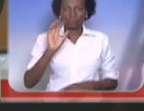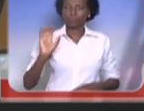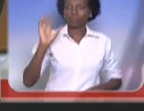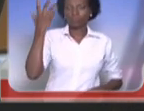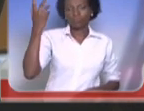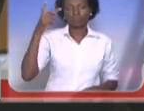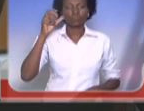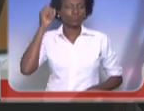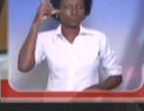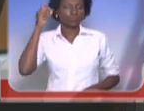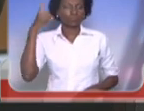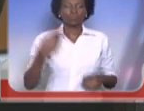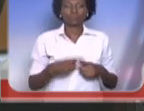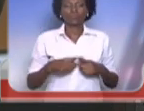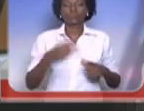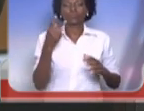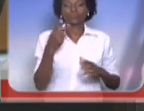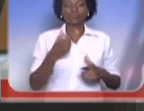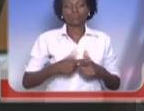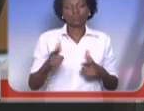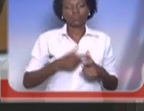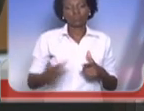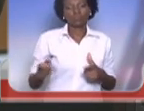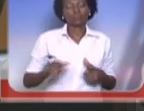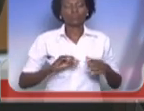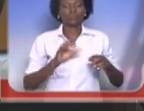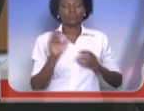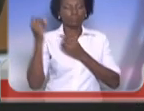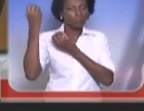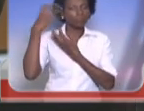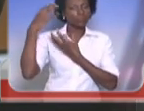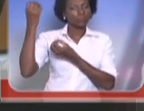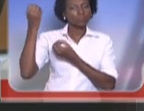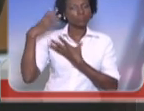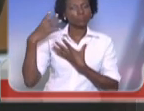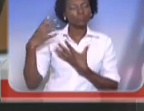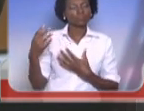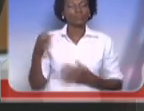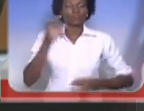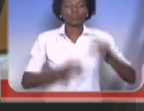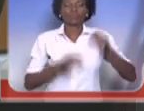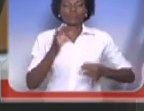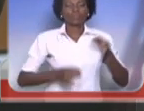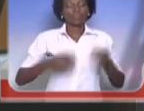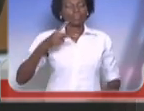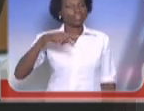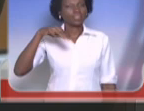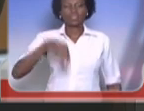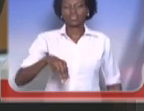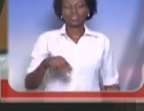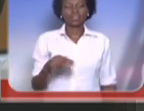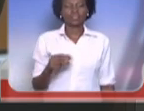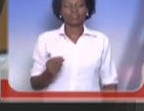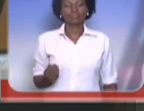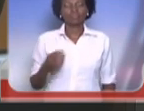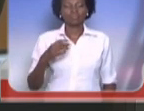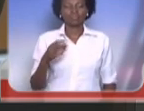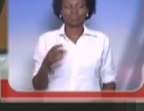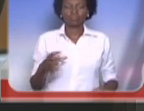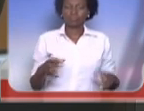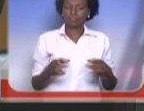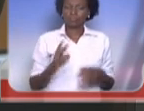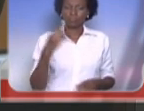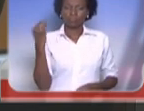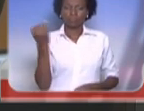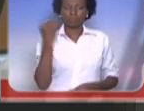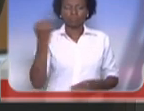vezes por problemas de informação, por problemas de corrupção. A justiça militar ela é um dos órgãos de suma importância para se